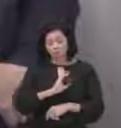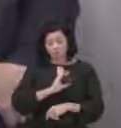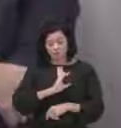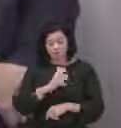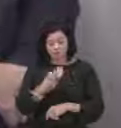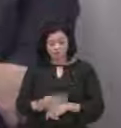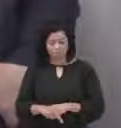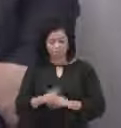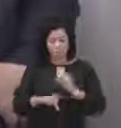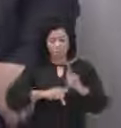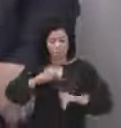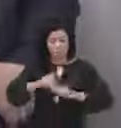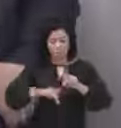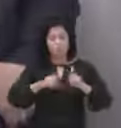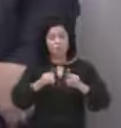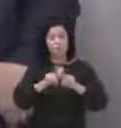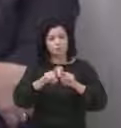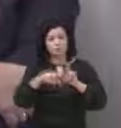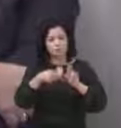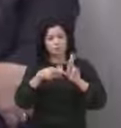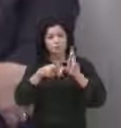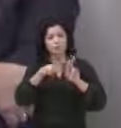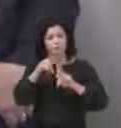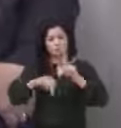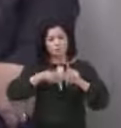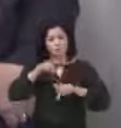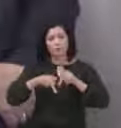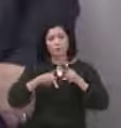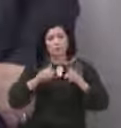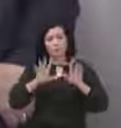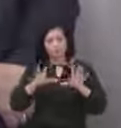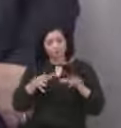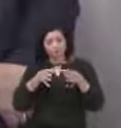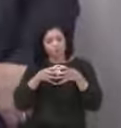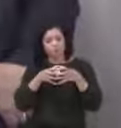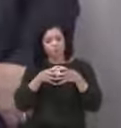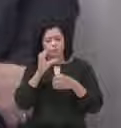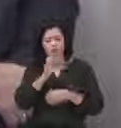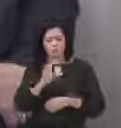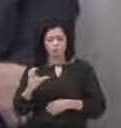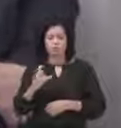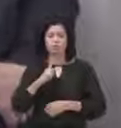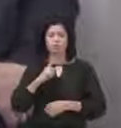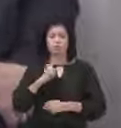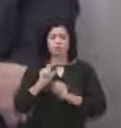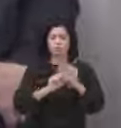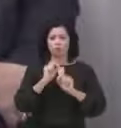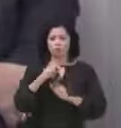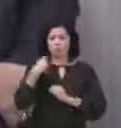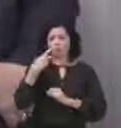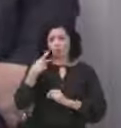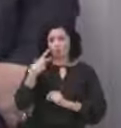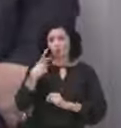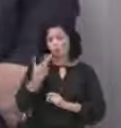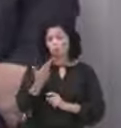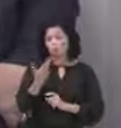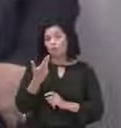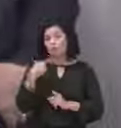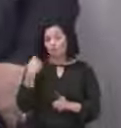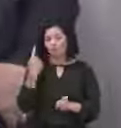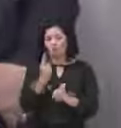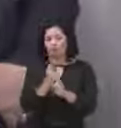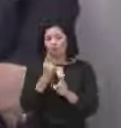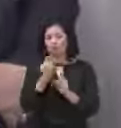representação do povo. Eu espero que nós possamos reunir, através da coordenação do senhor, que o senhor nos representa, todos os vereadores, para encontrar